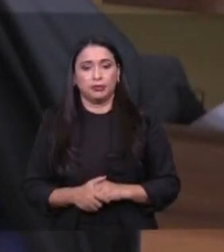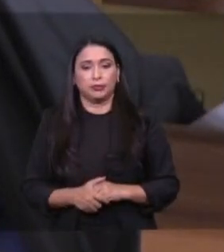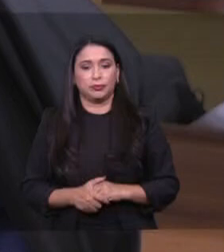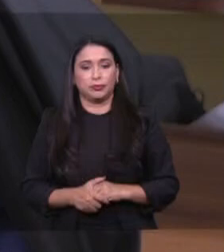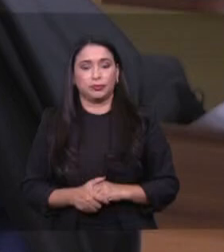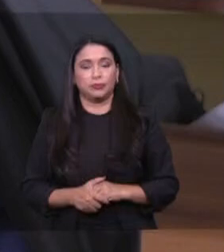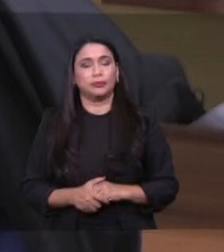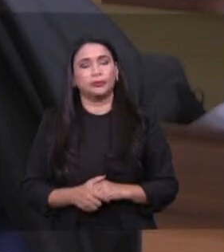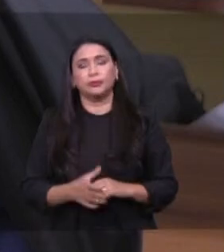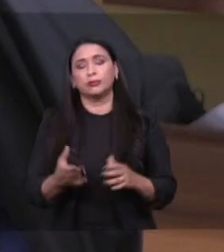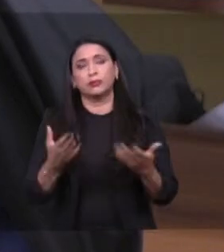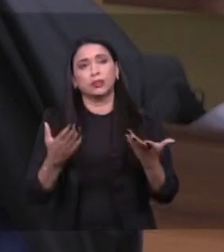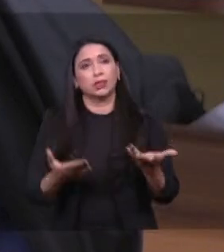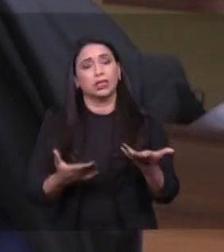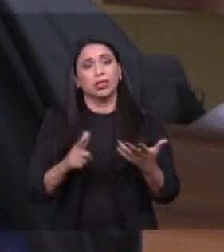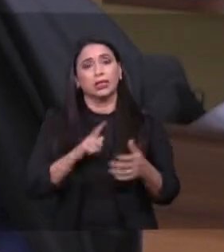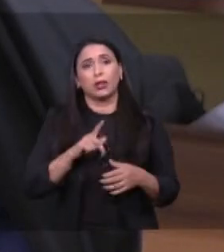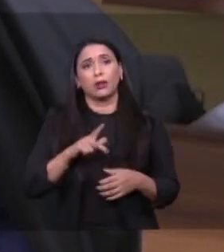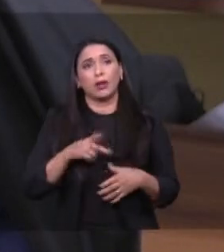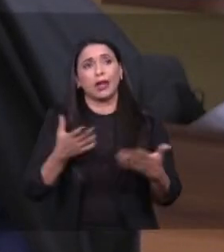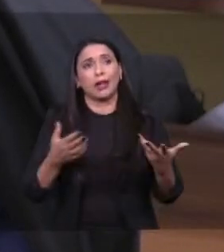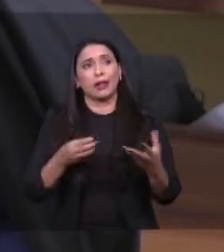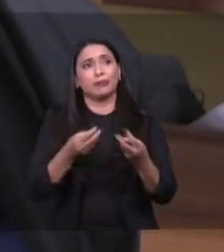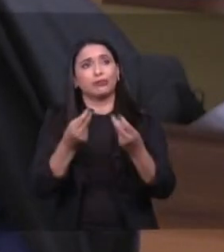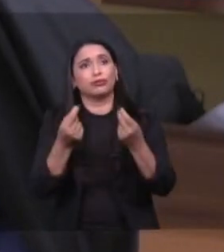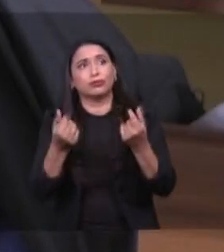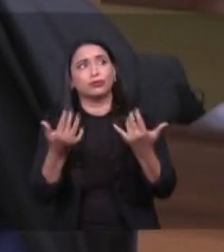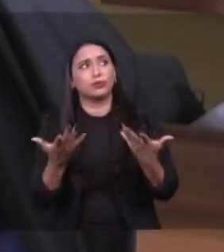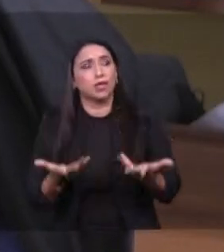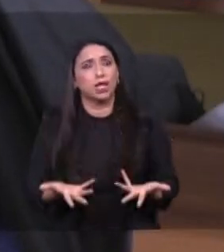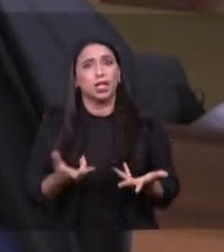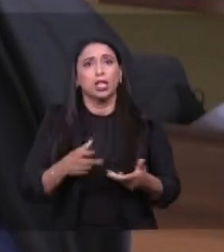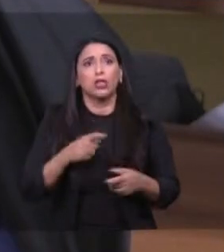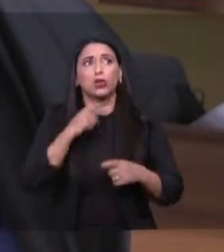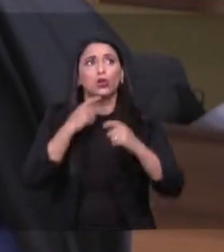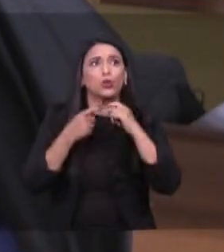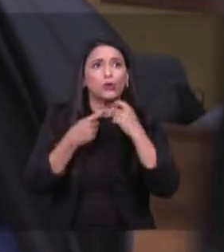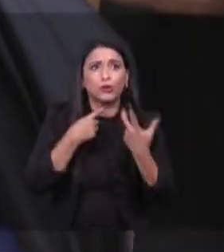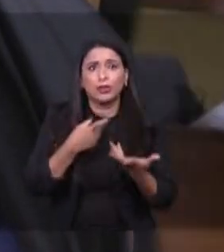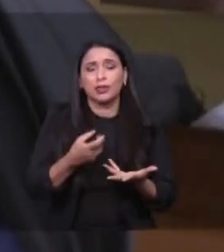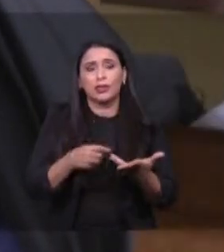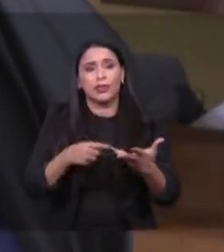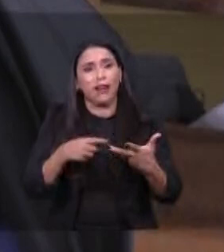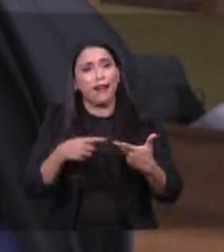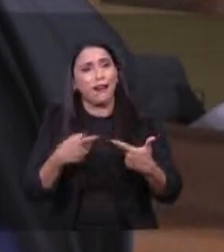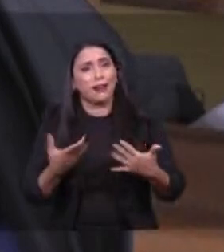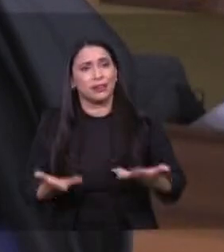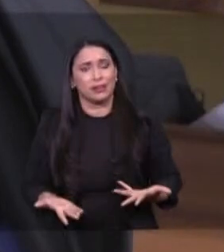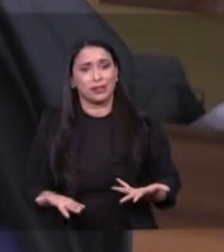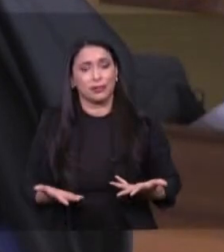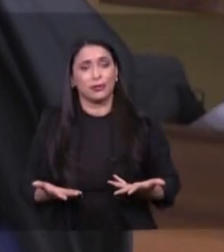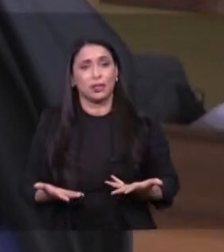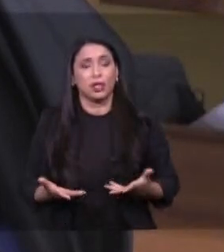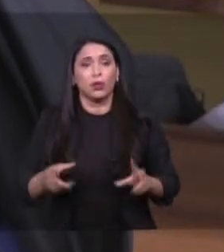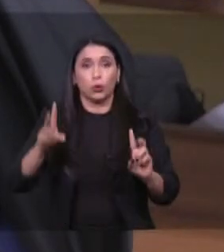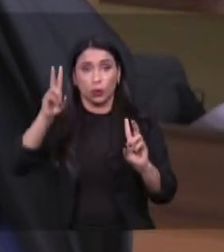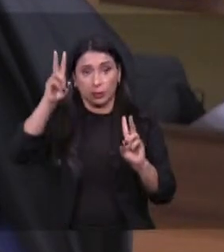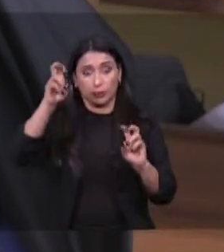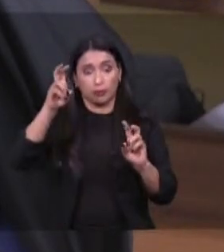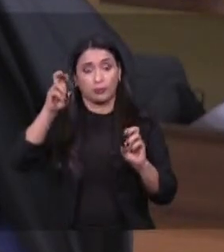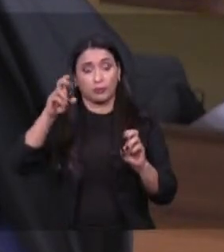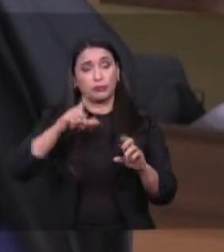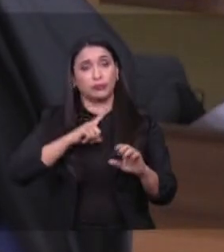Anoto que a norma é extremamente vaga, gerando inúmeras dúvidas. O que significa, abro aspas, conhecer